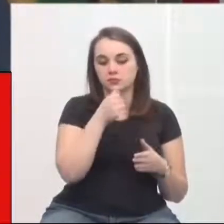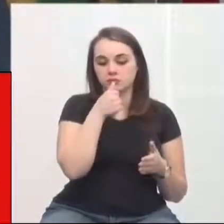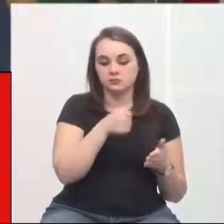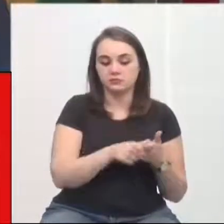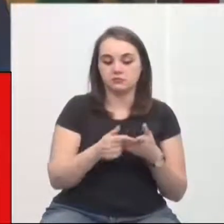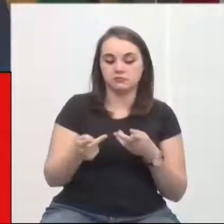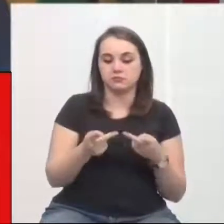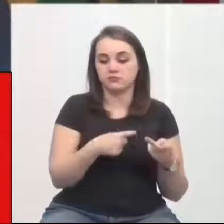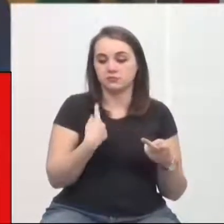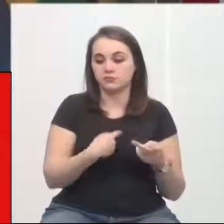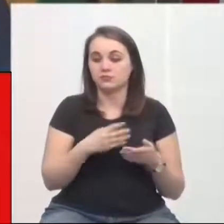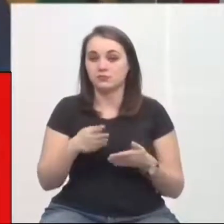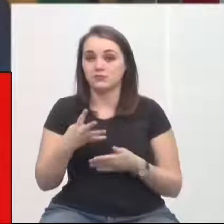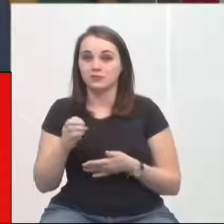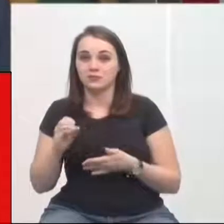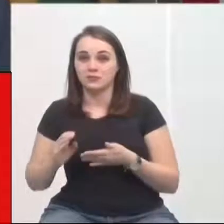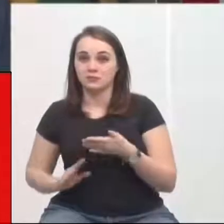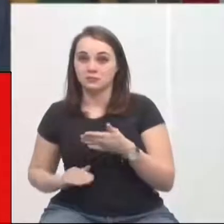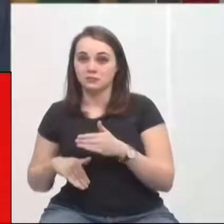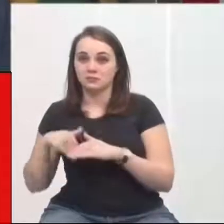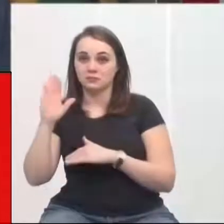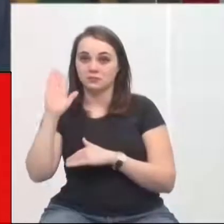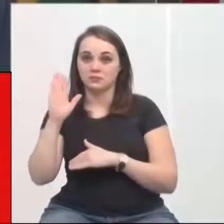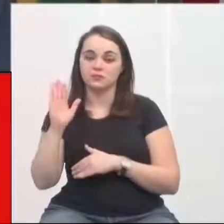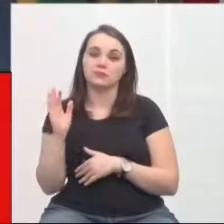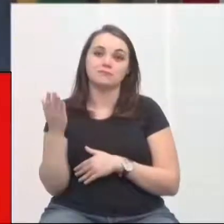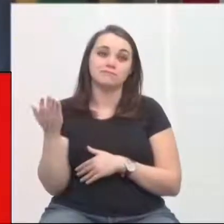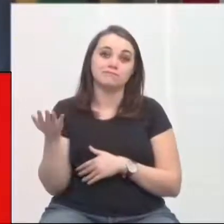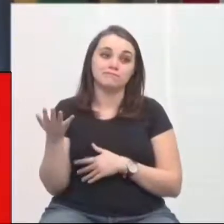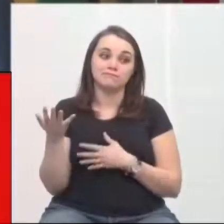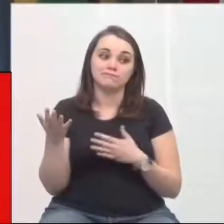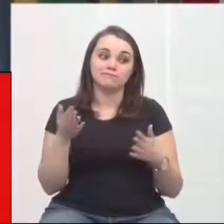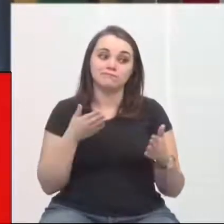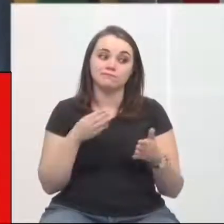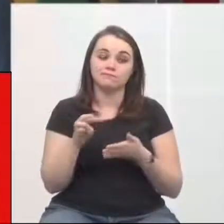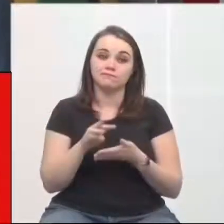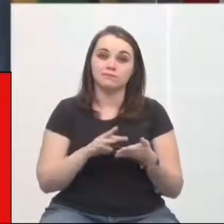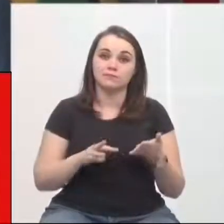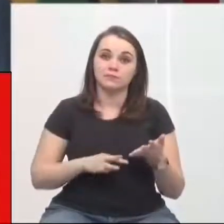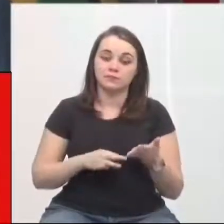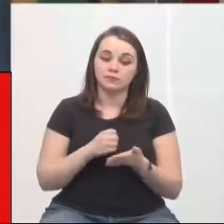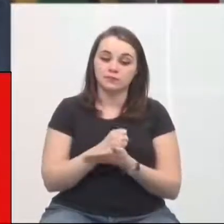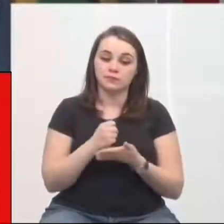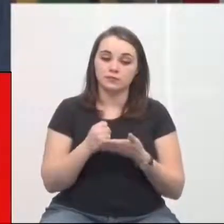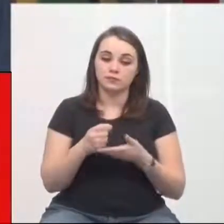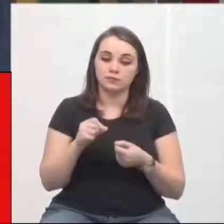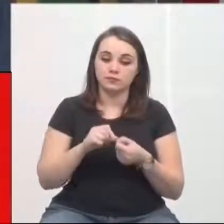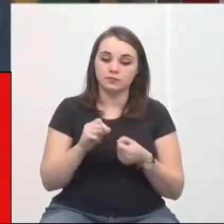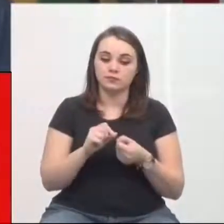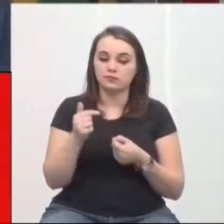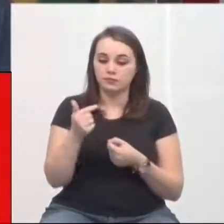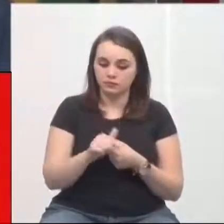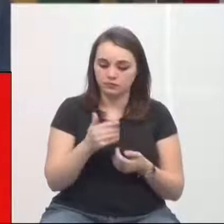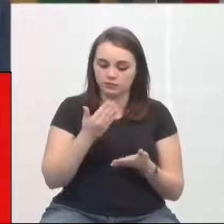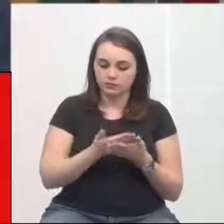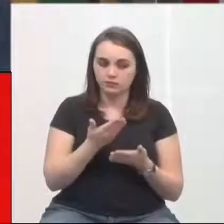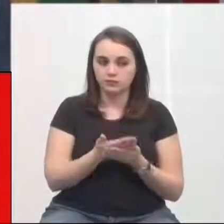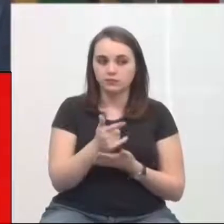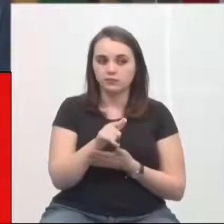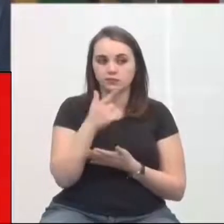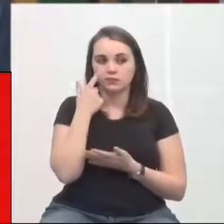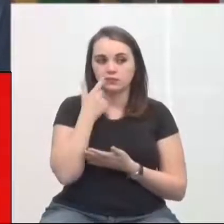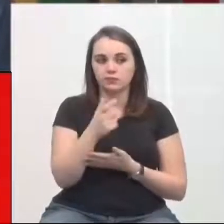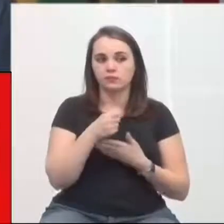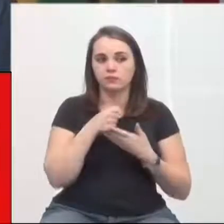de 400. Então, o método de contratação desses contratos precisa ser revisado no interesse